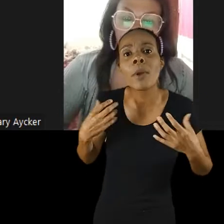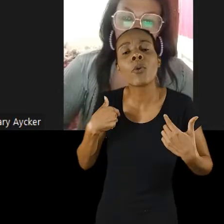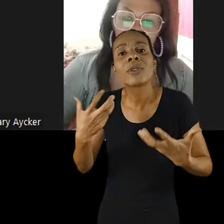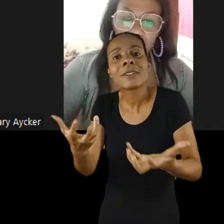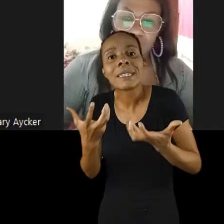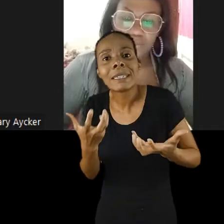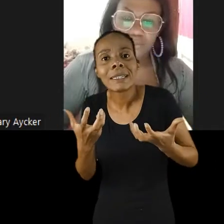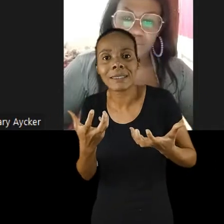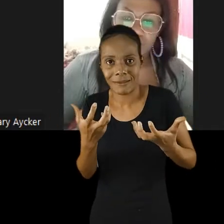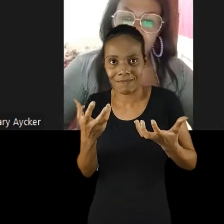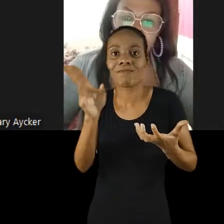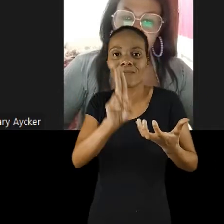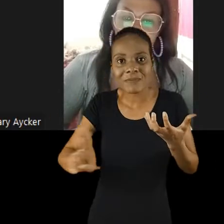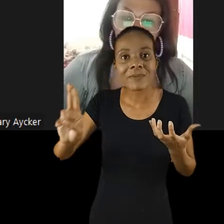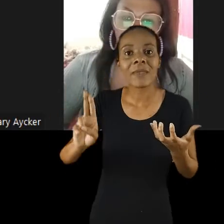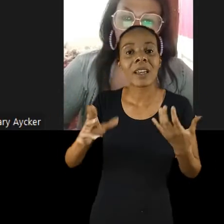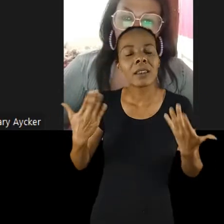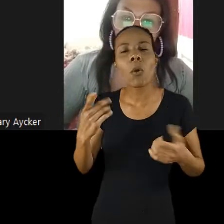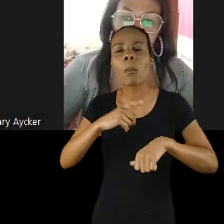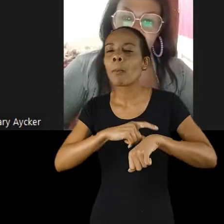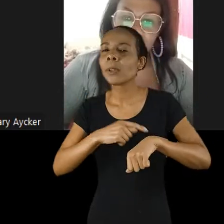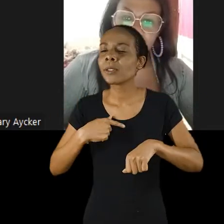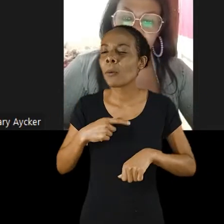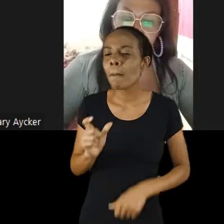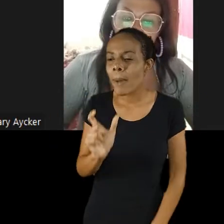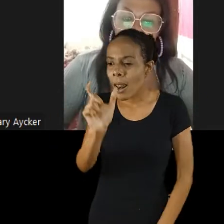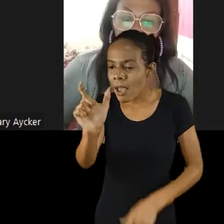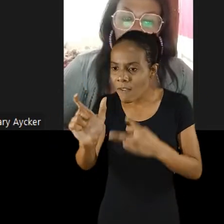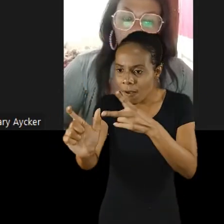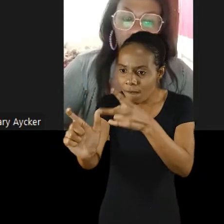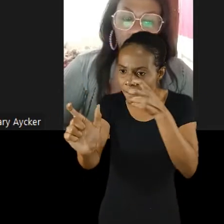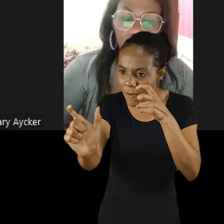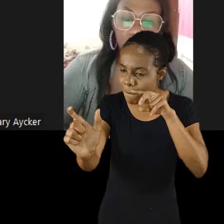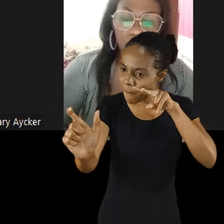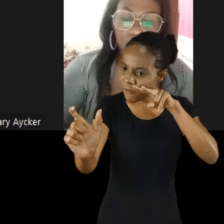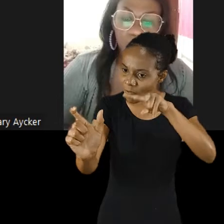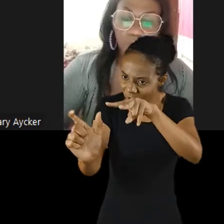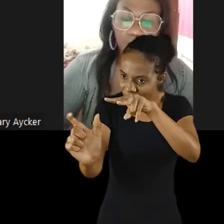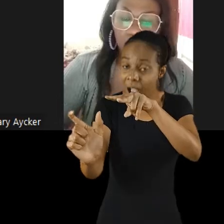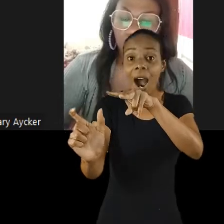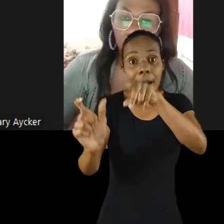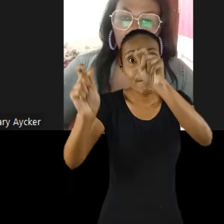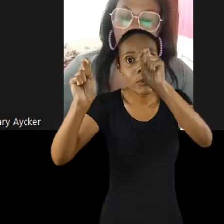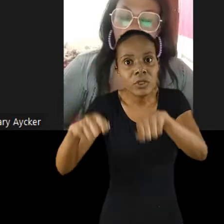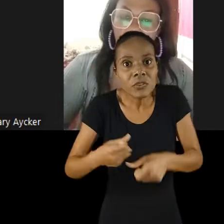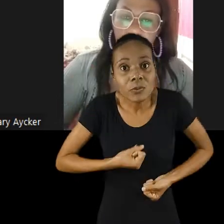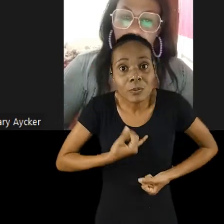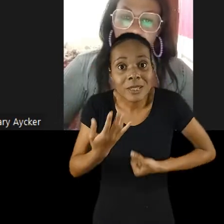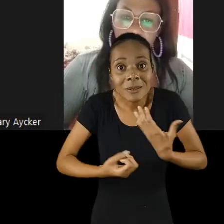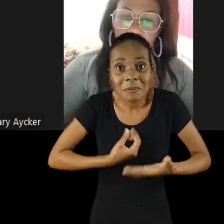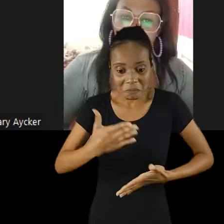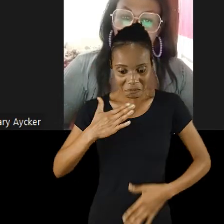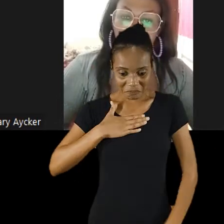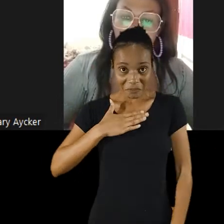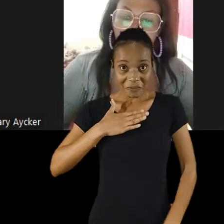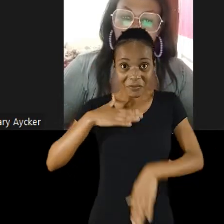eu consigo ver a palavra e usar a palavra de fato para me expressar, eu consigo estar trazendo, sabe, a